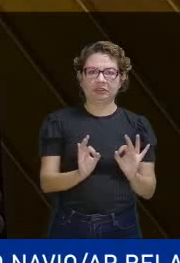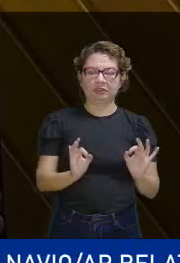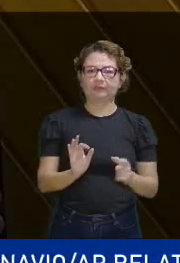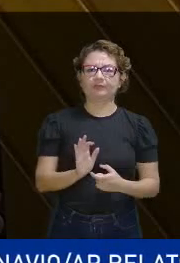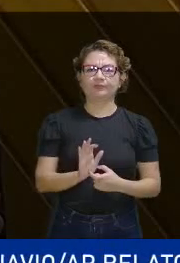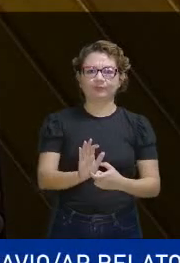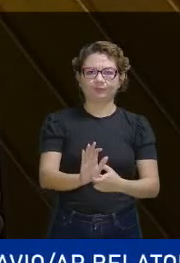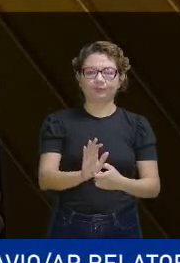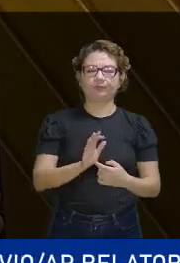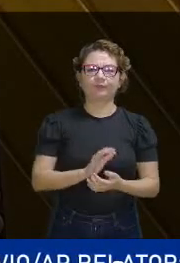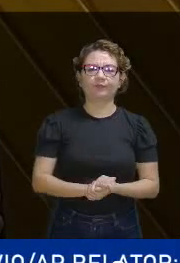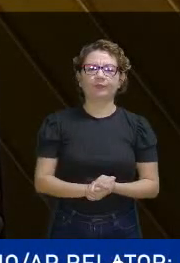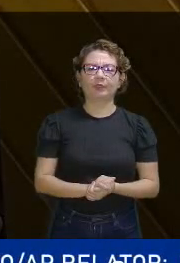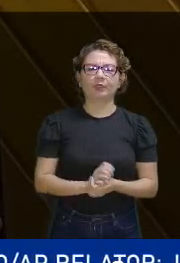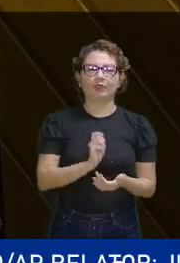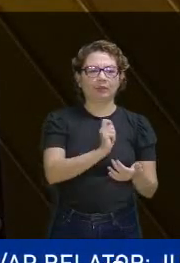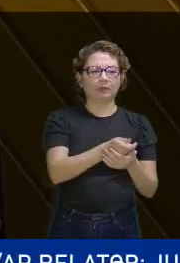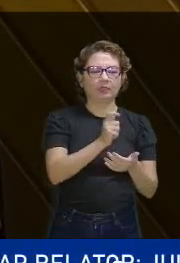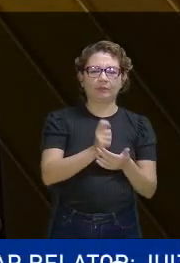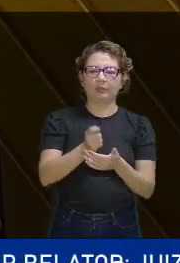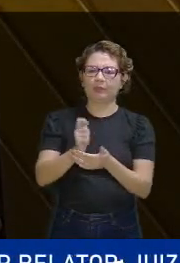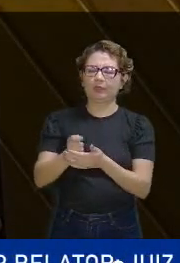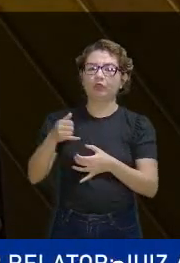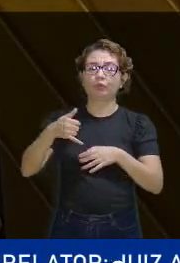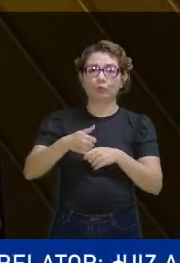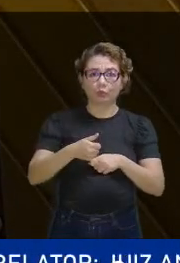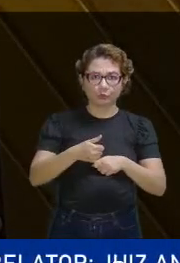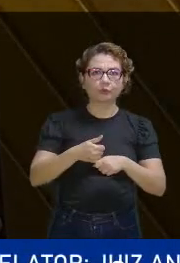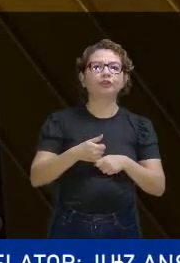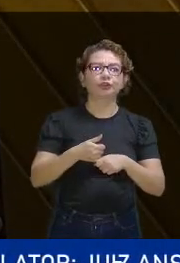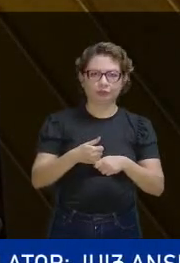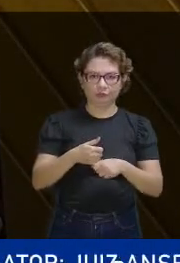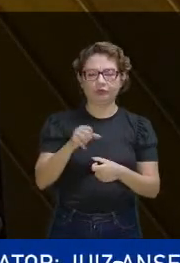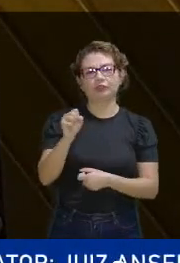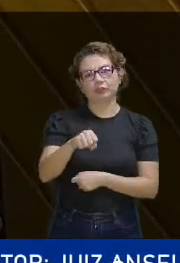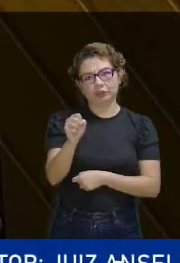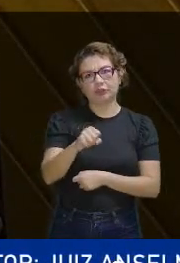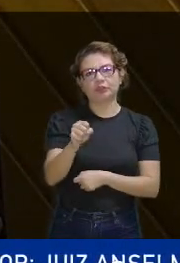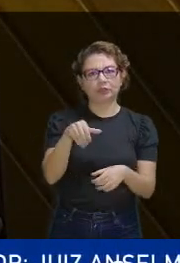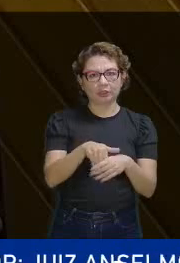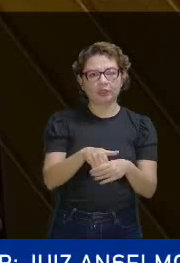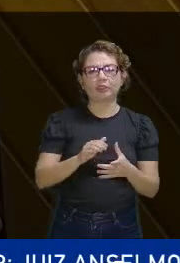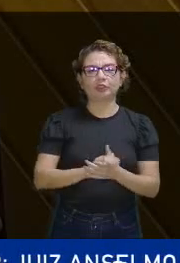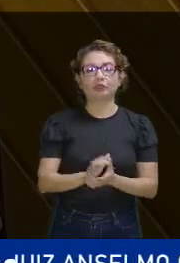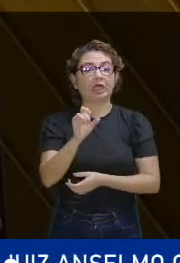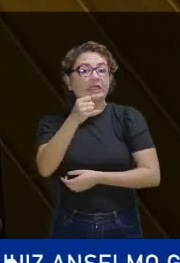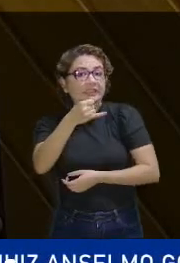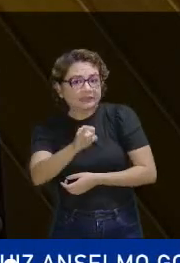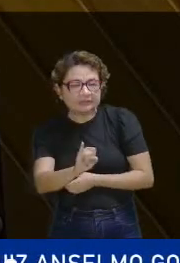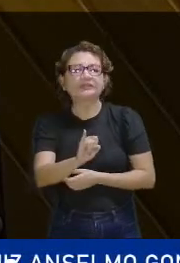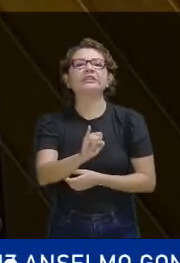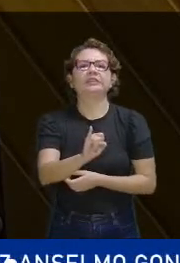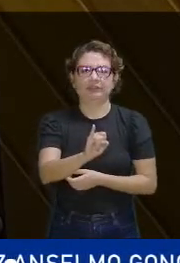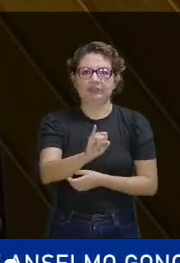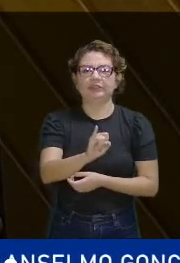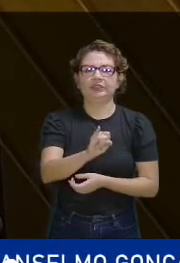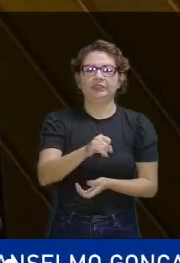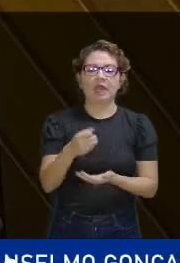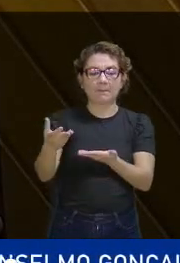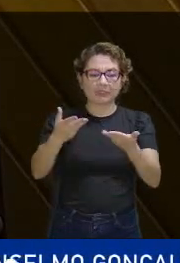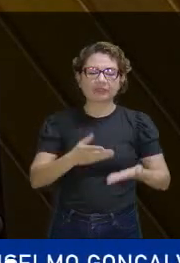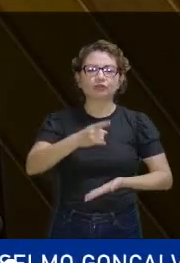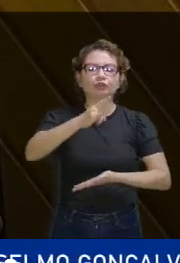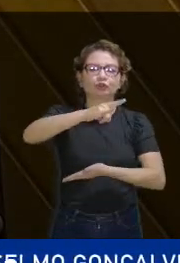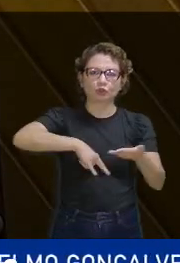que, abro aspas, os gastos com combustível são considerados gastos eleitorais somente na hipótese de apresentação